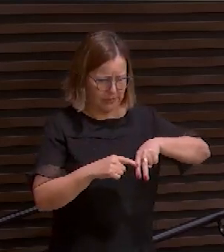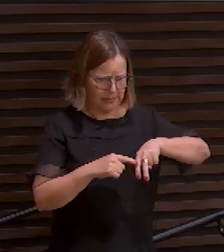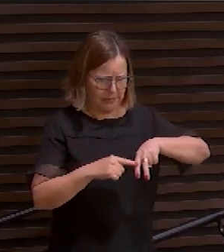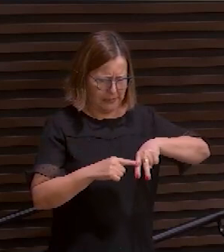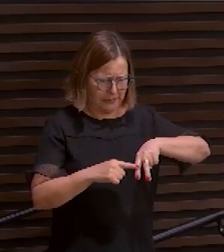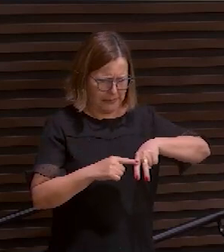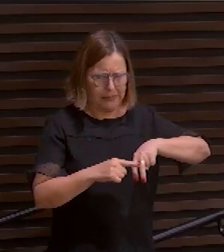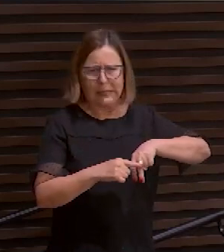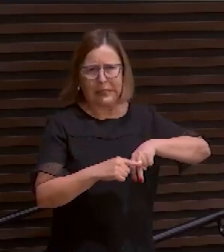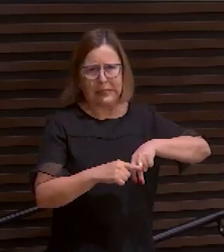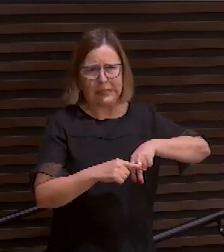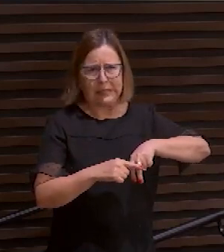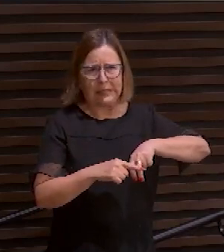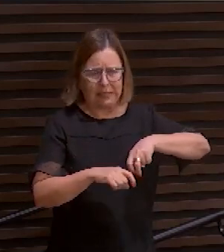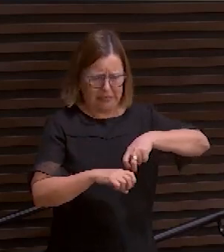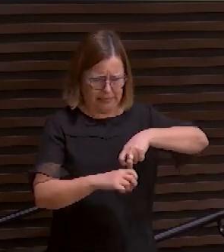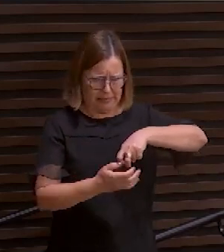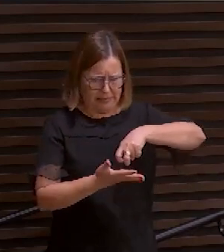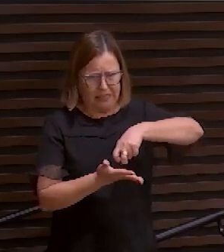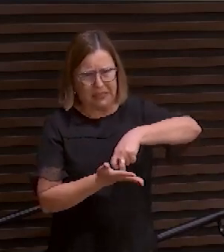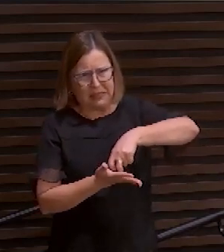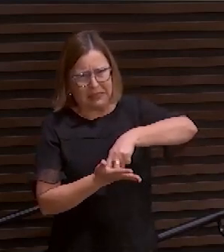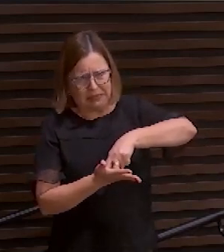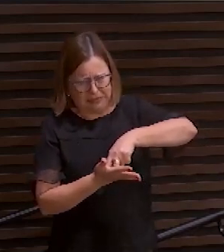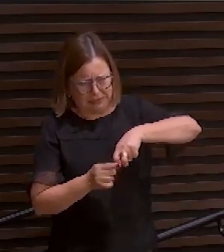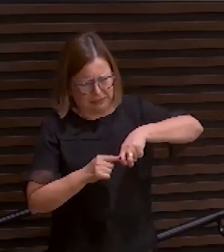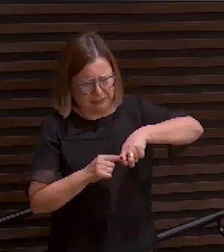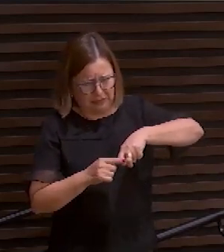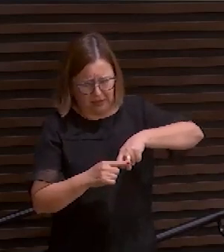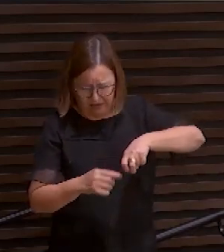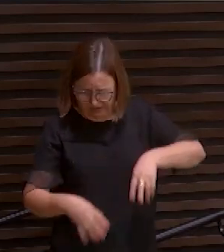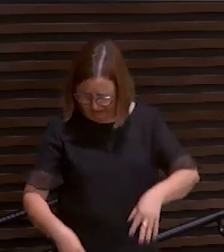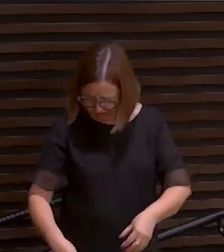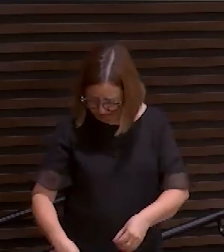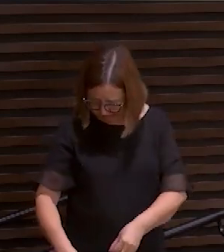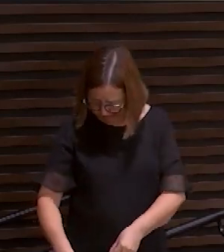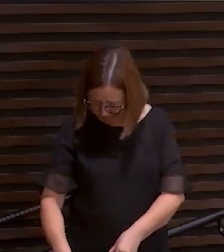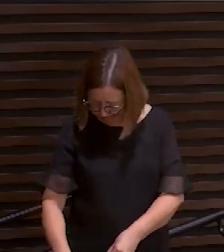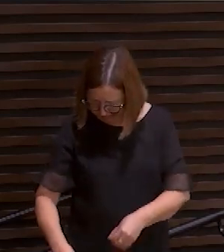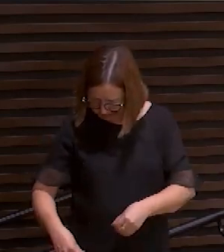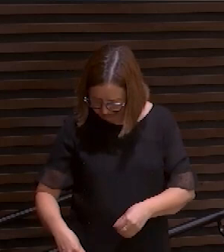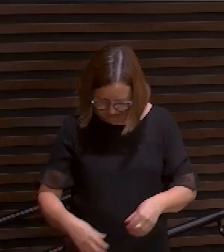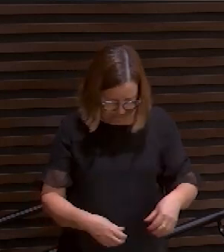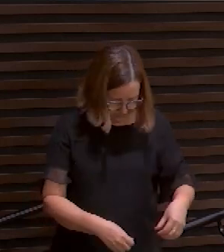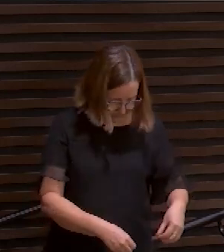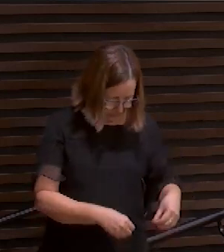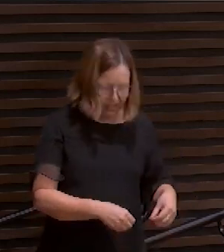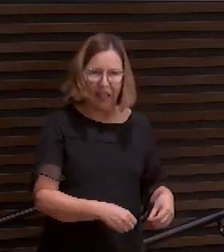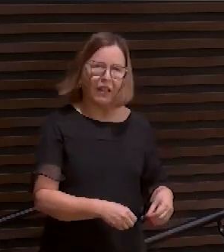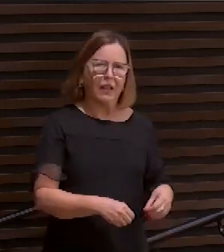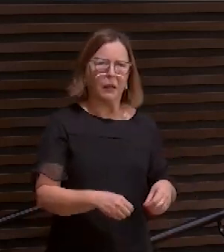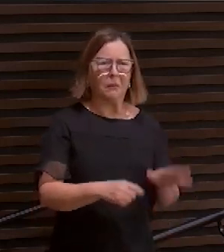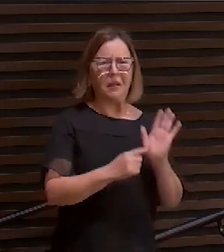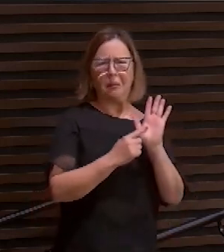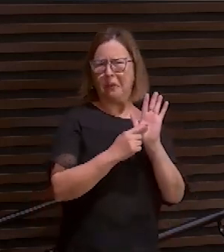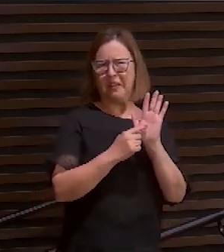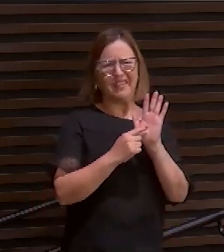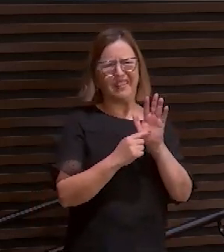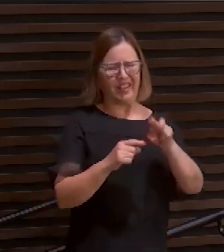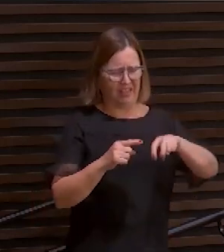calejados. Então, ela levantou a saia um pouco para